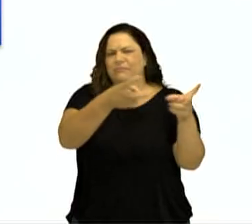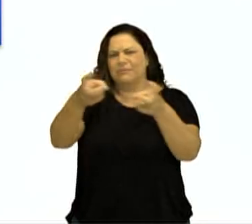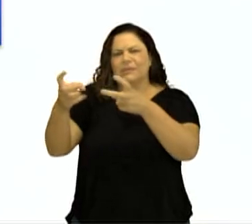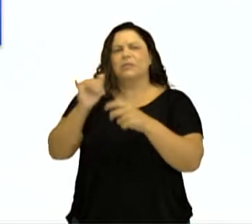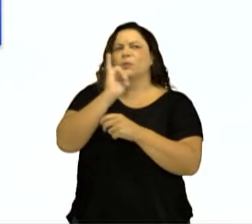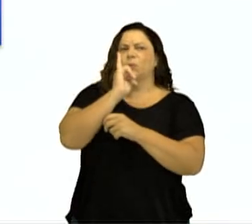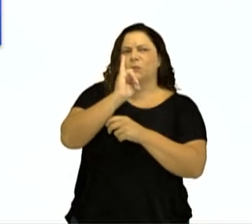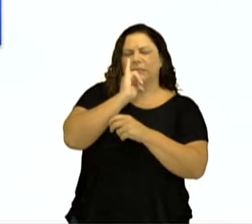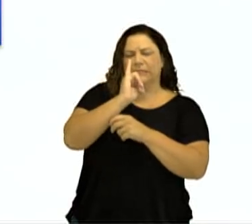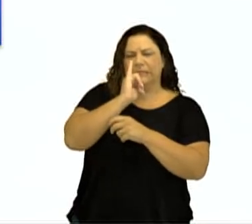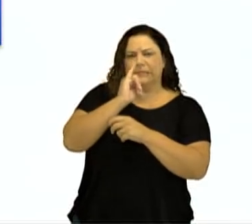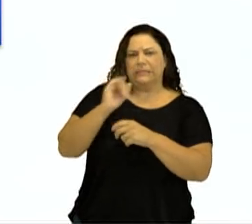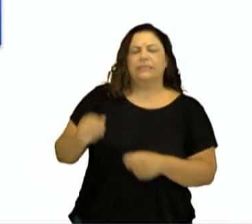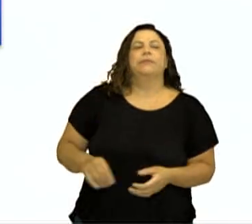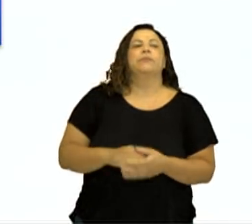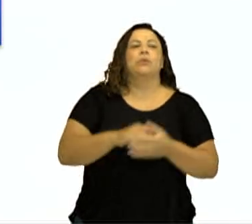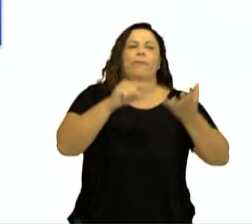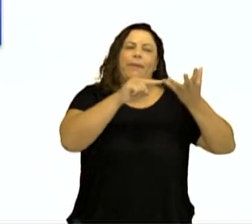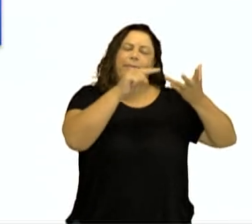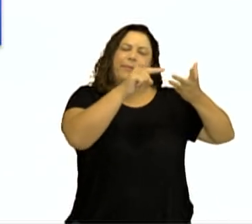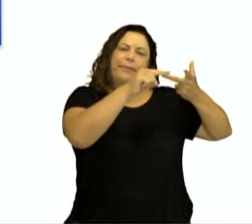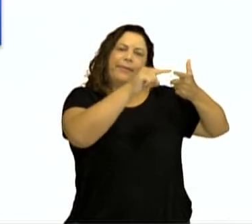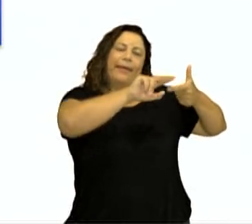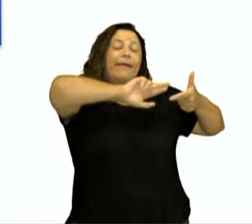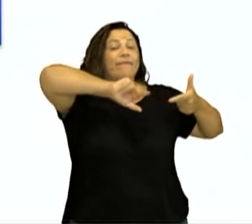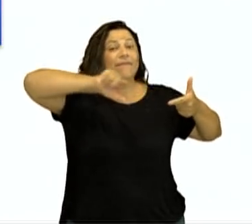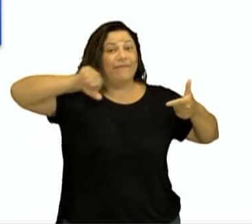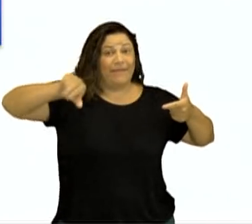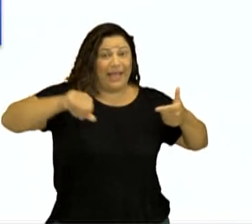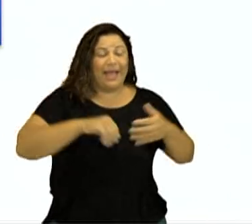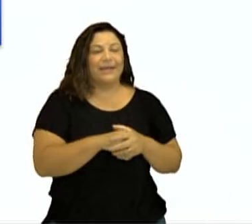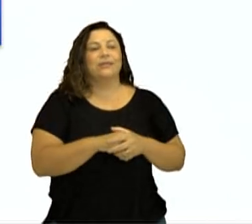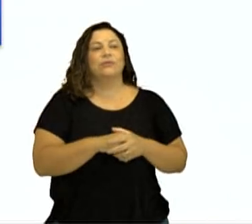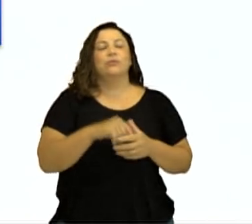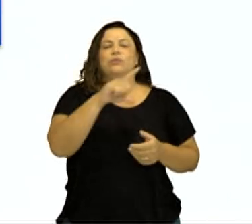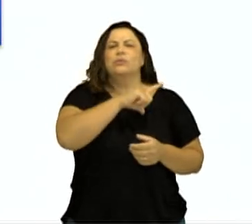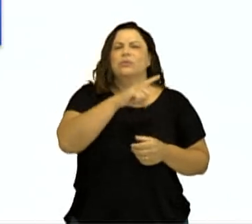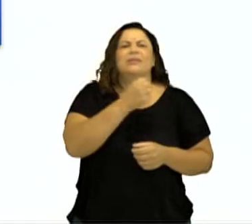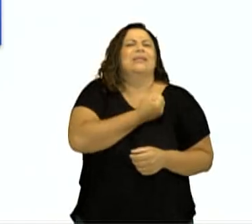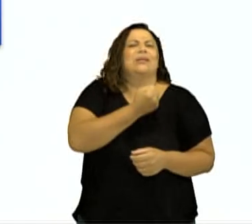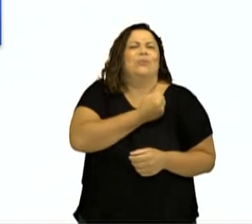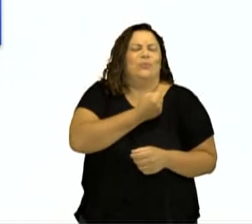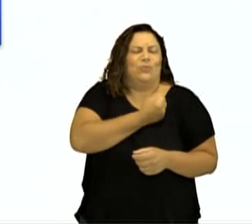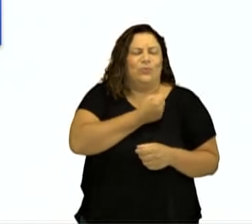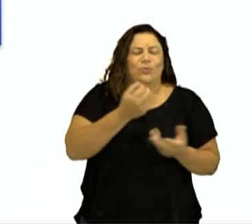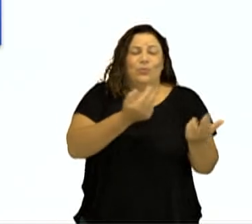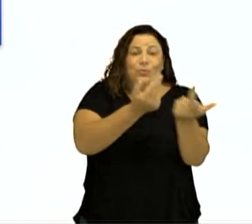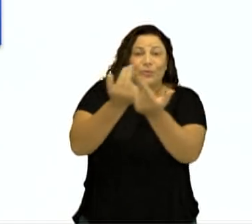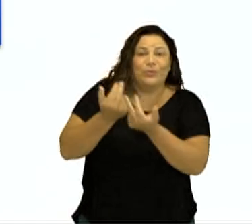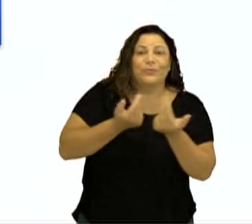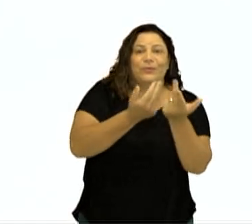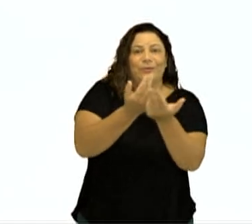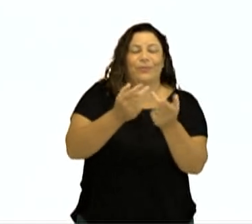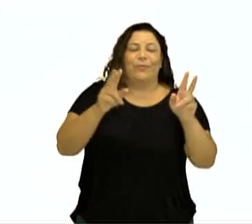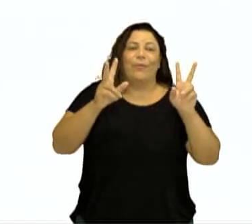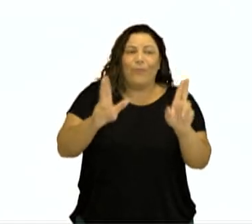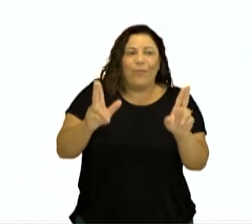aqui, eu tenho vários átomos de hidrogênio. Todos eles têm número atômico iguais. Eles